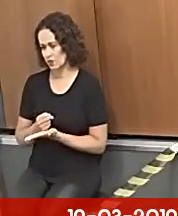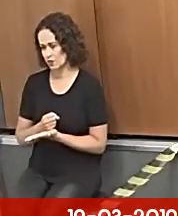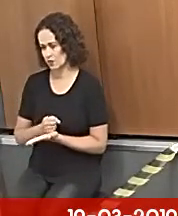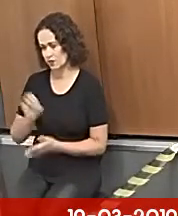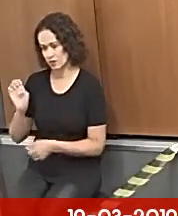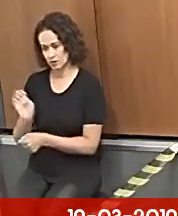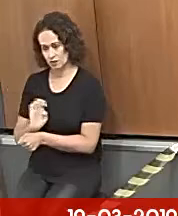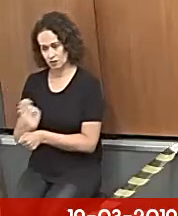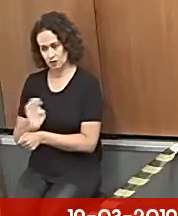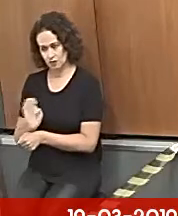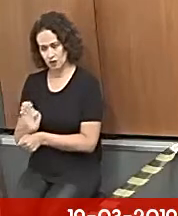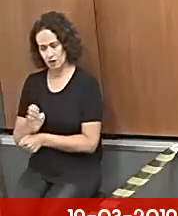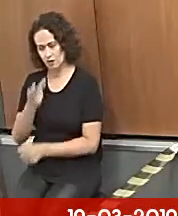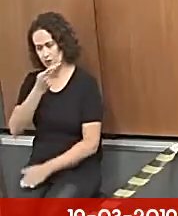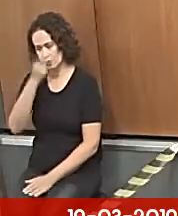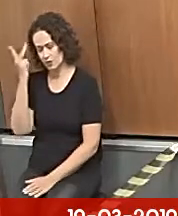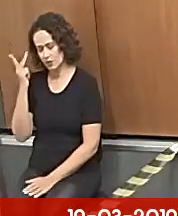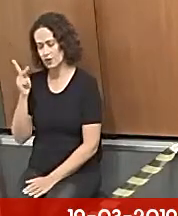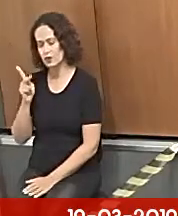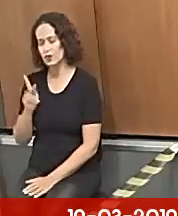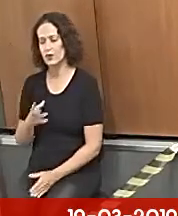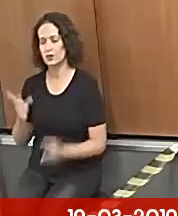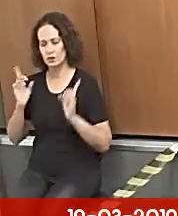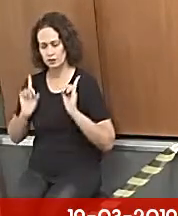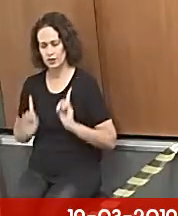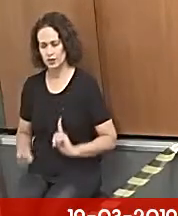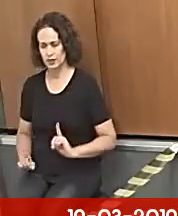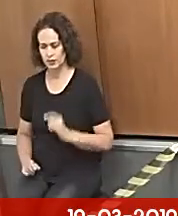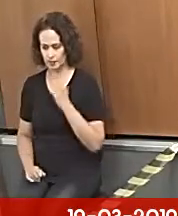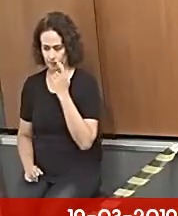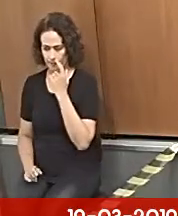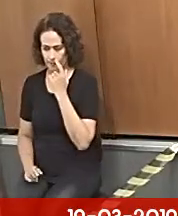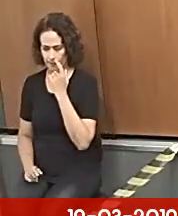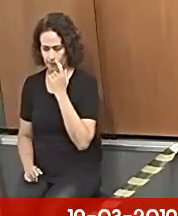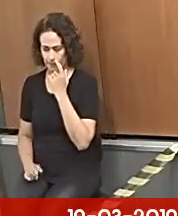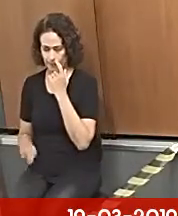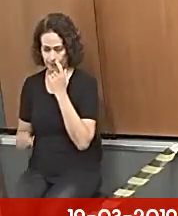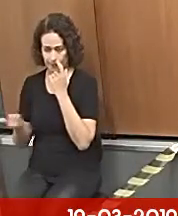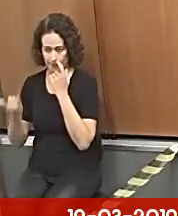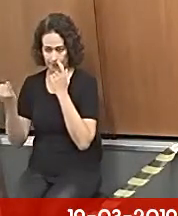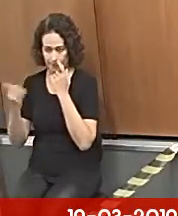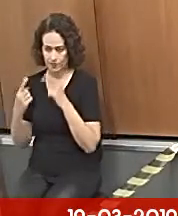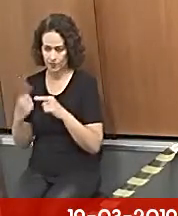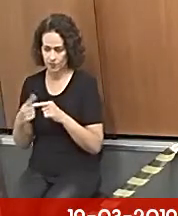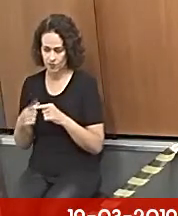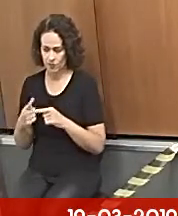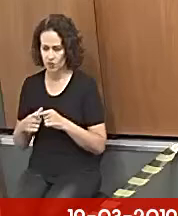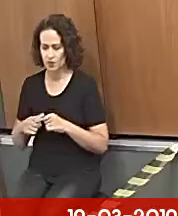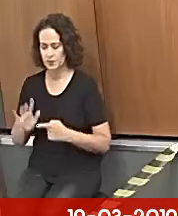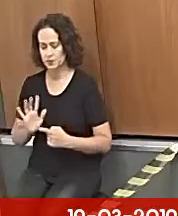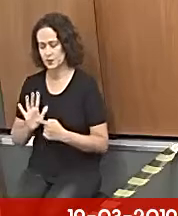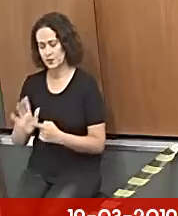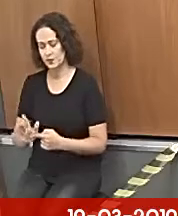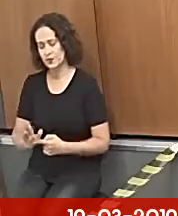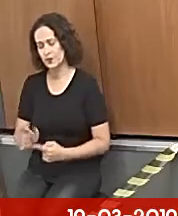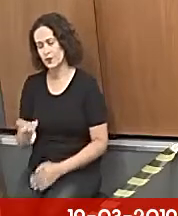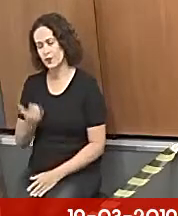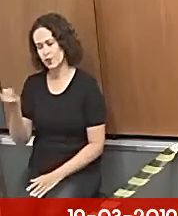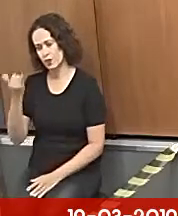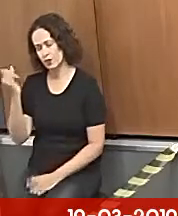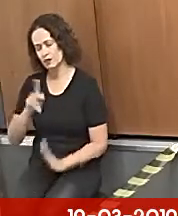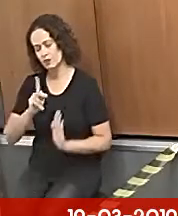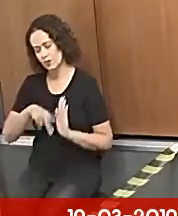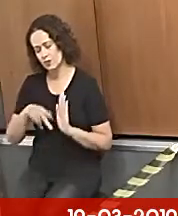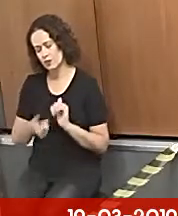que é muito importante que vai contemplar a questão do esporte na questão de de muitos projetos do